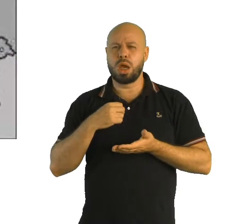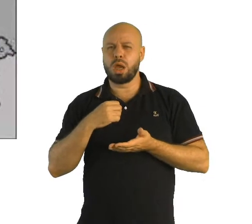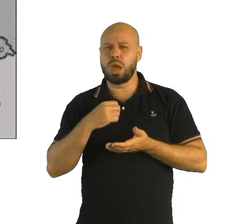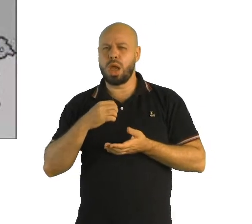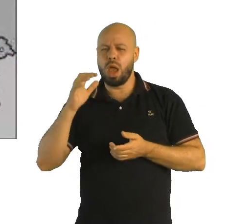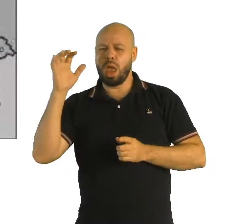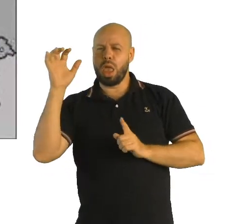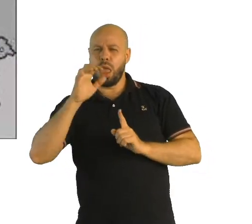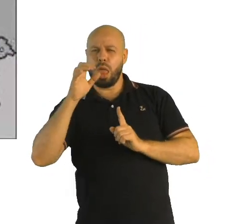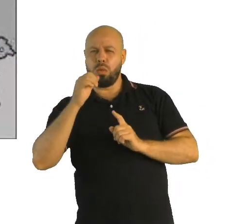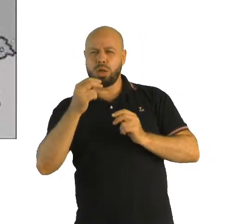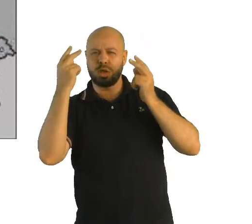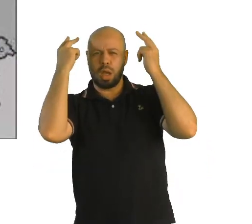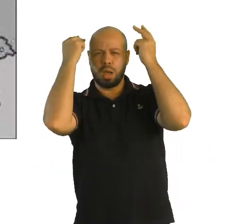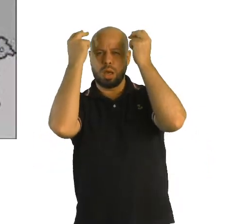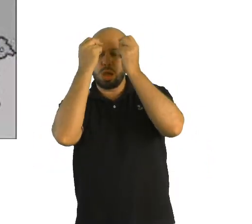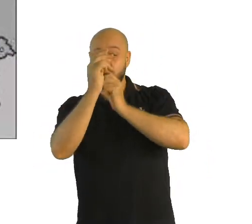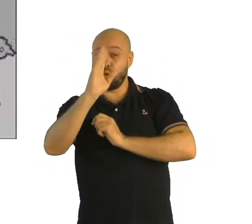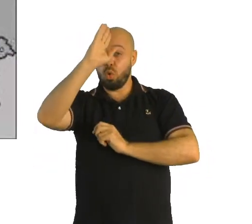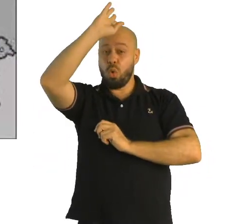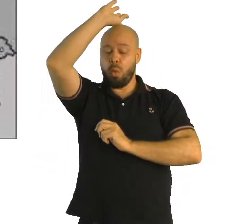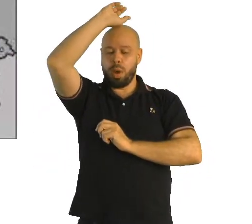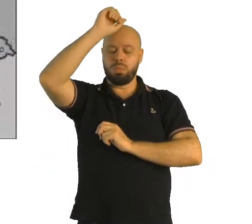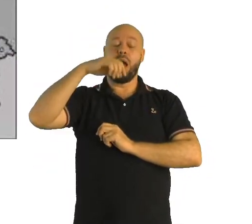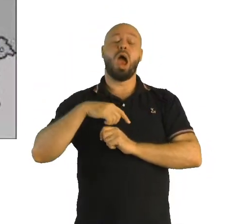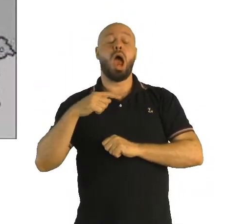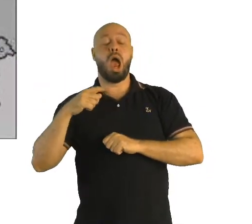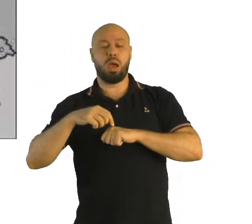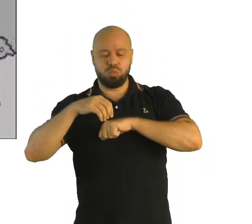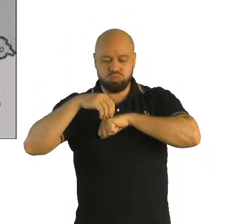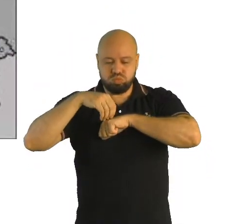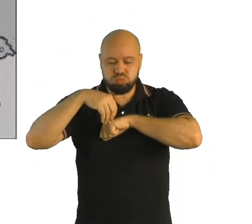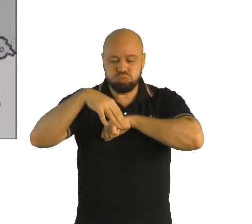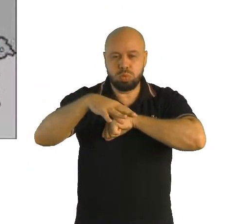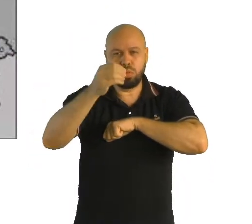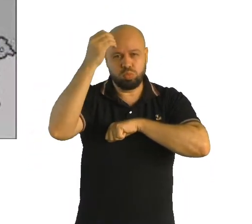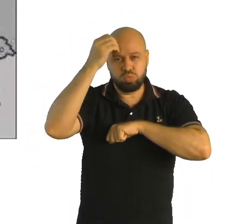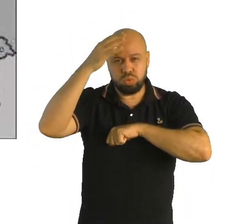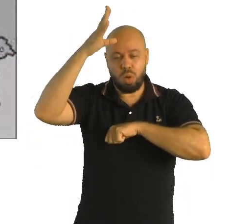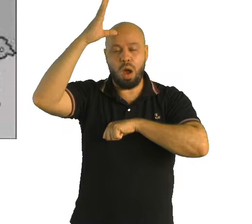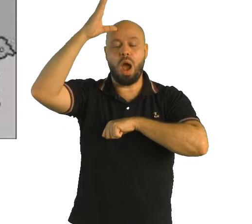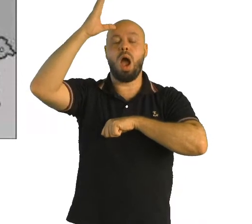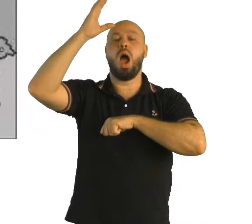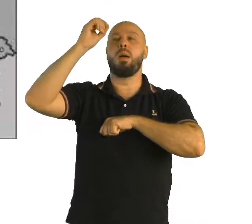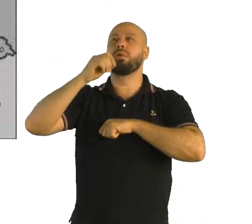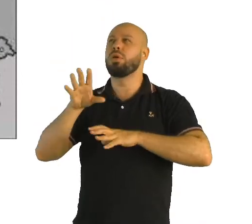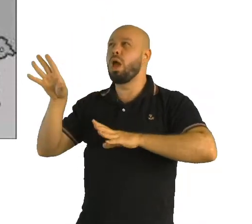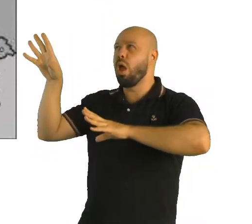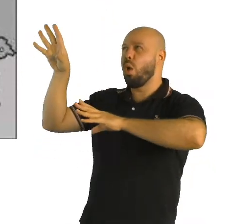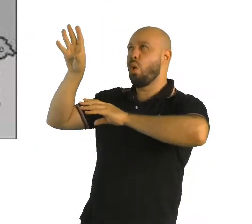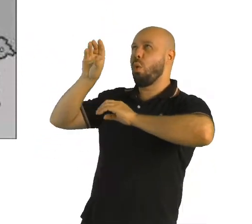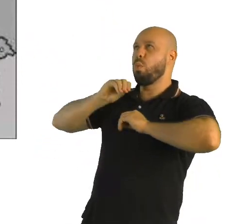isso facilitava na transmissão do conhecimento para os pensadores renascentistas.